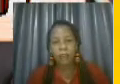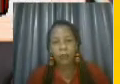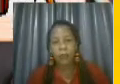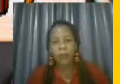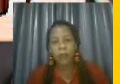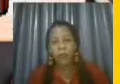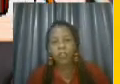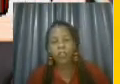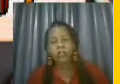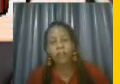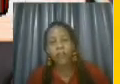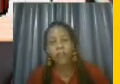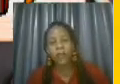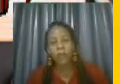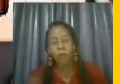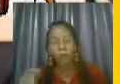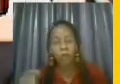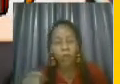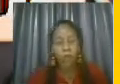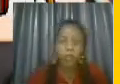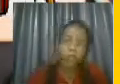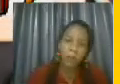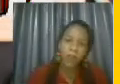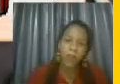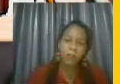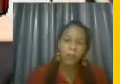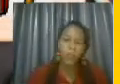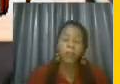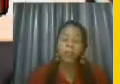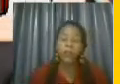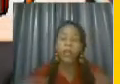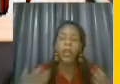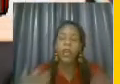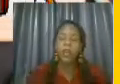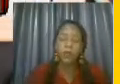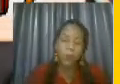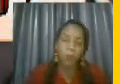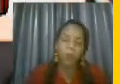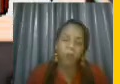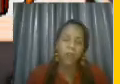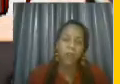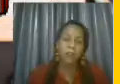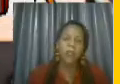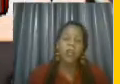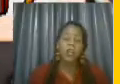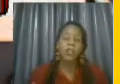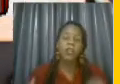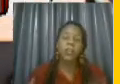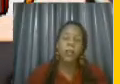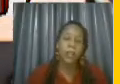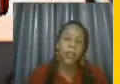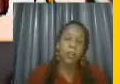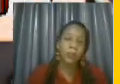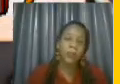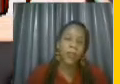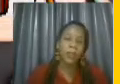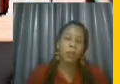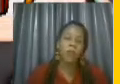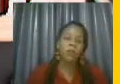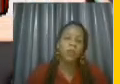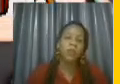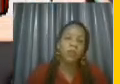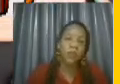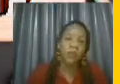lá, vem comigo que hoje a gente vai aprender um pouquinho sobre a África e o que eles proporcionaram e de que maneira eles